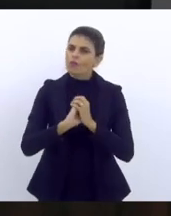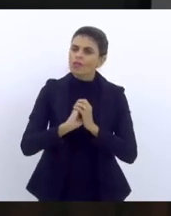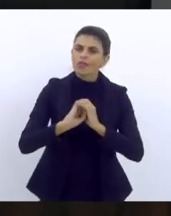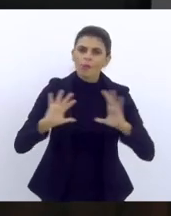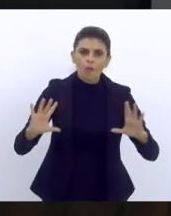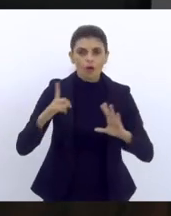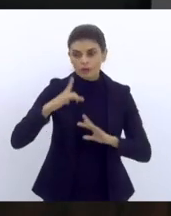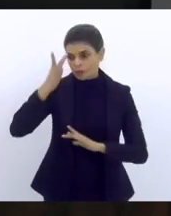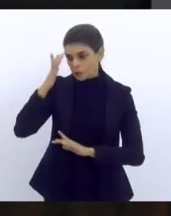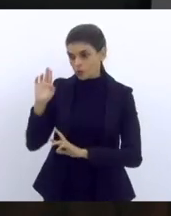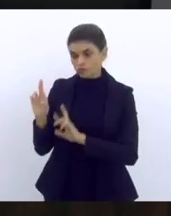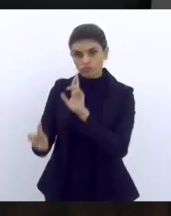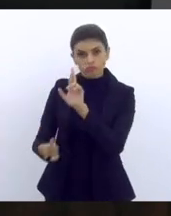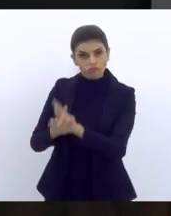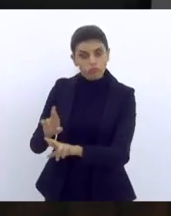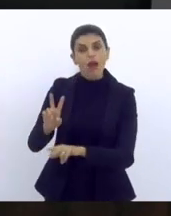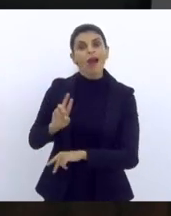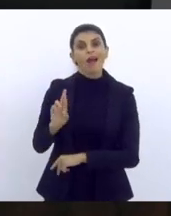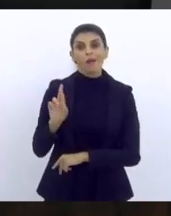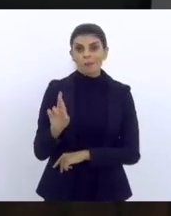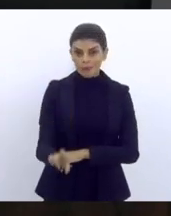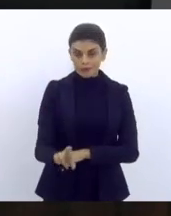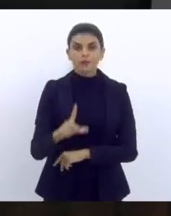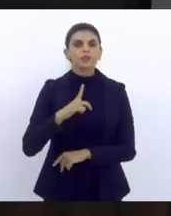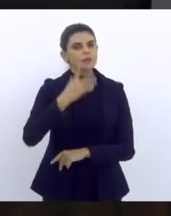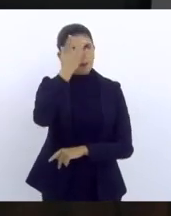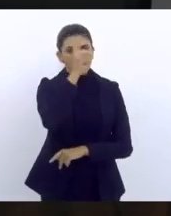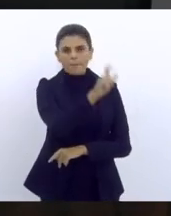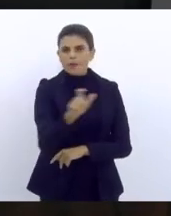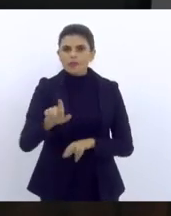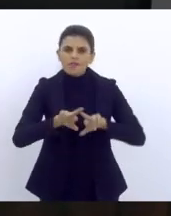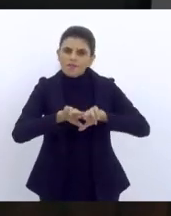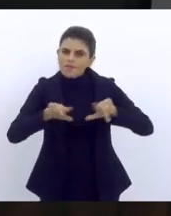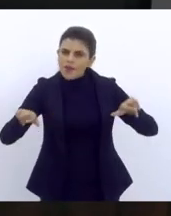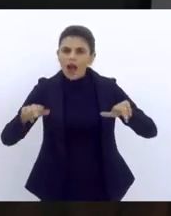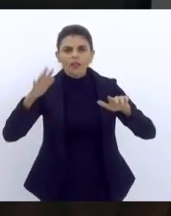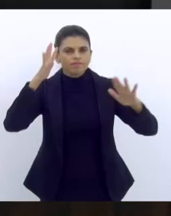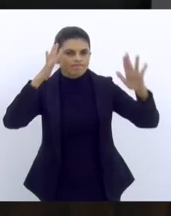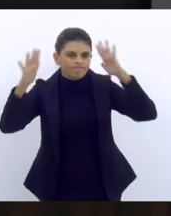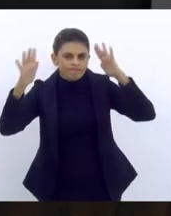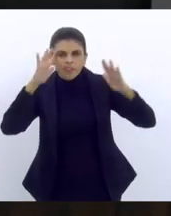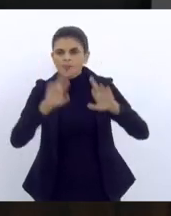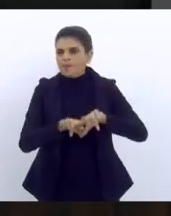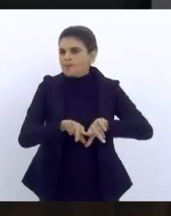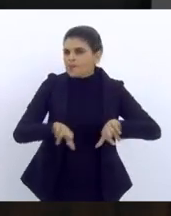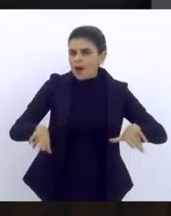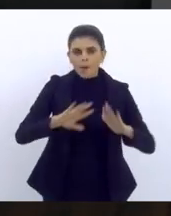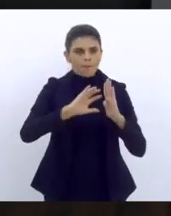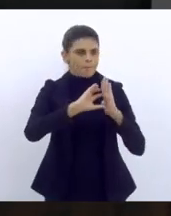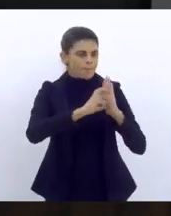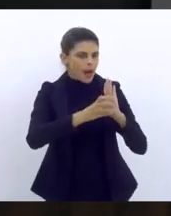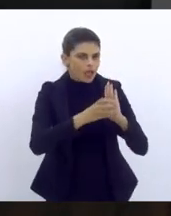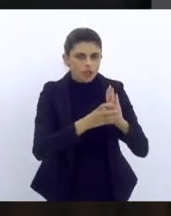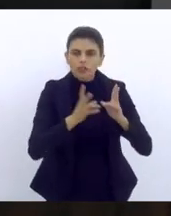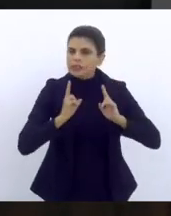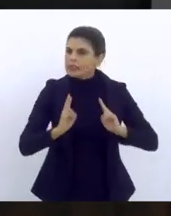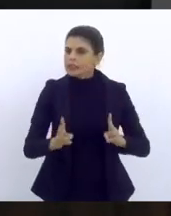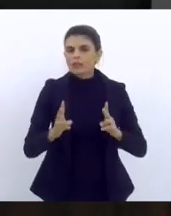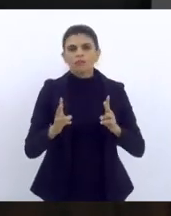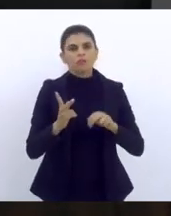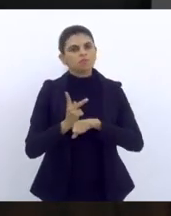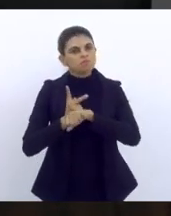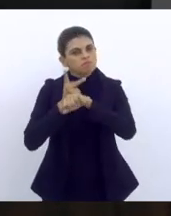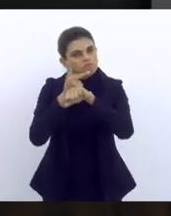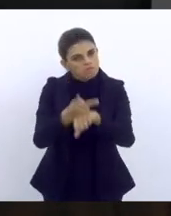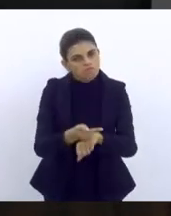seus representantes. Então, nós temos aqui pessoas de várias ideologias, de vários partidos, mas sempre buscando